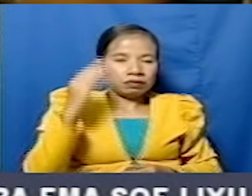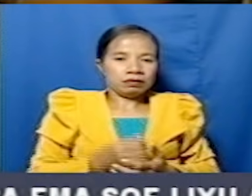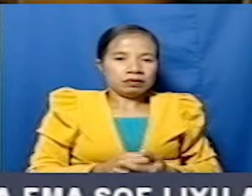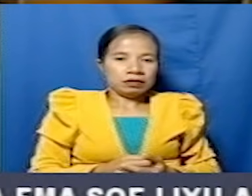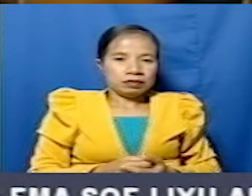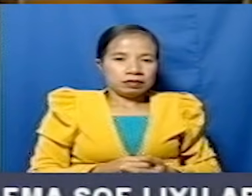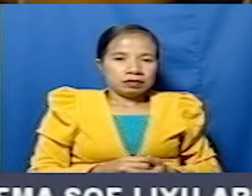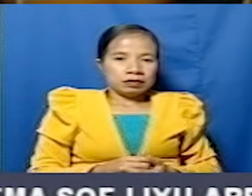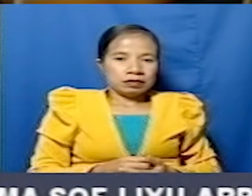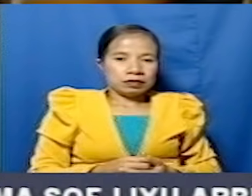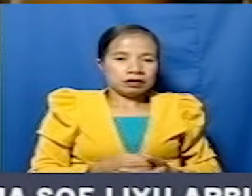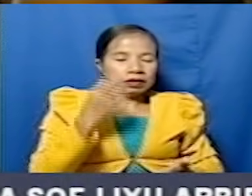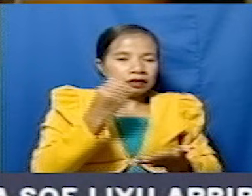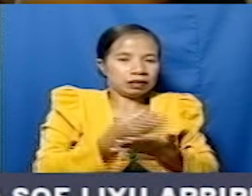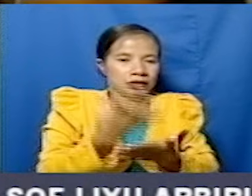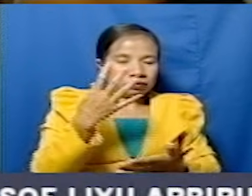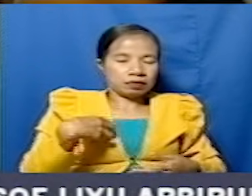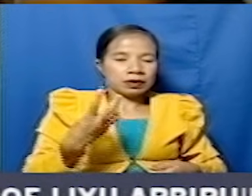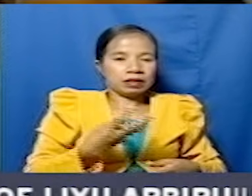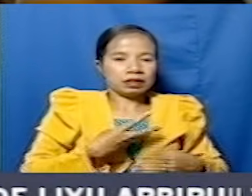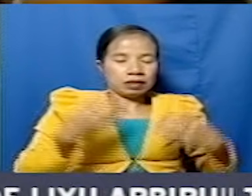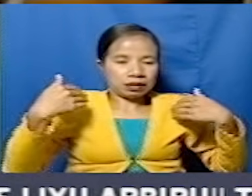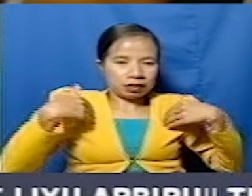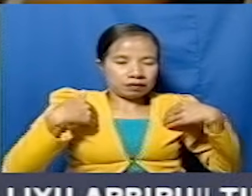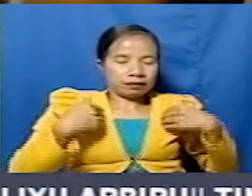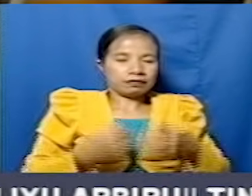recursos humanos neve está aí, a Honoen,